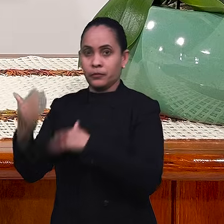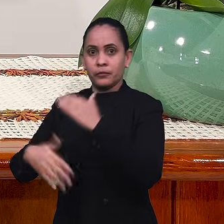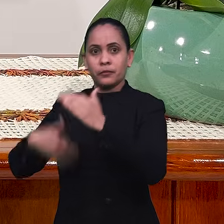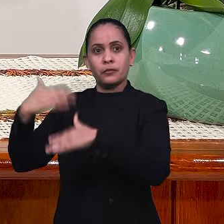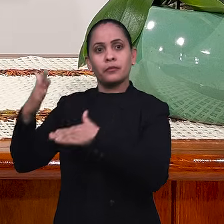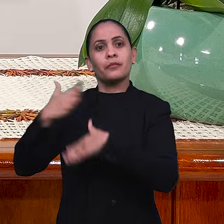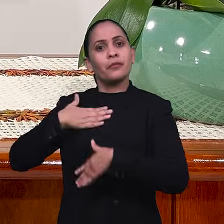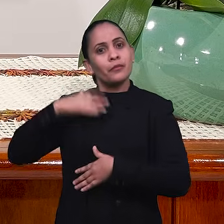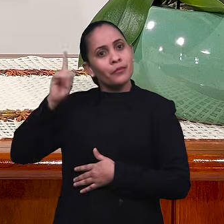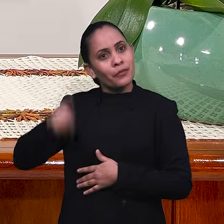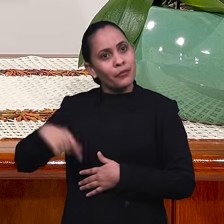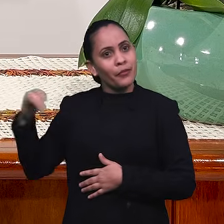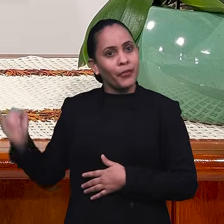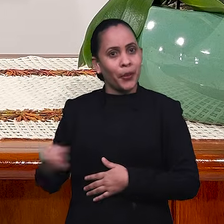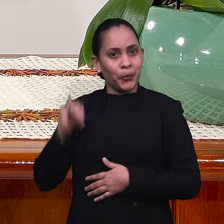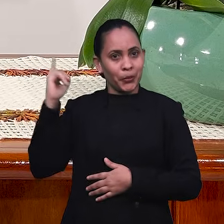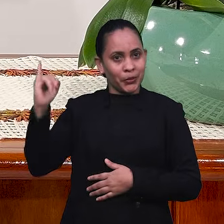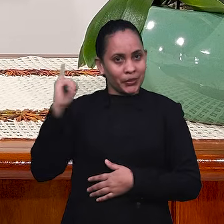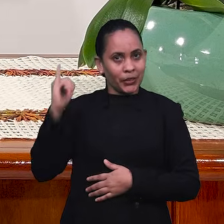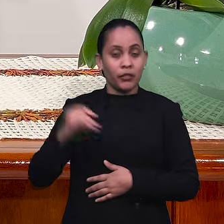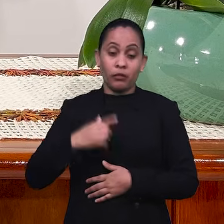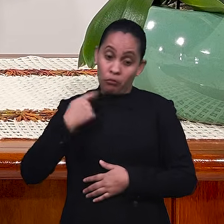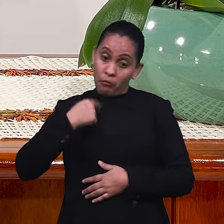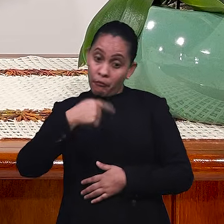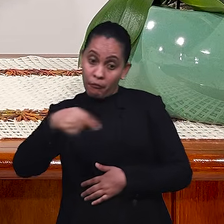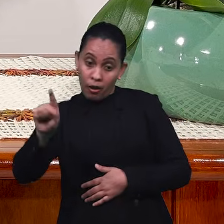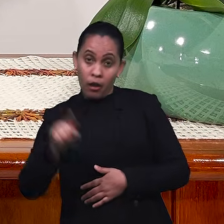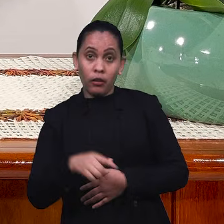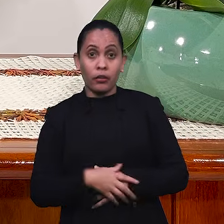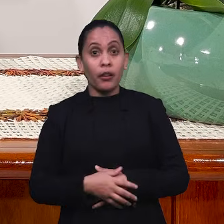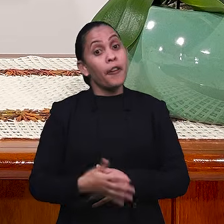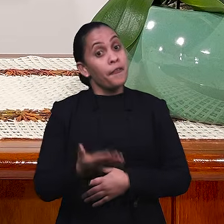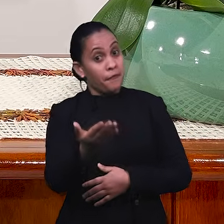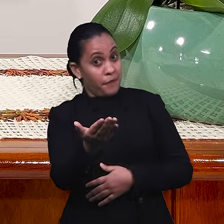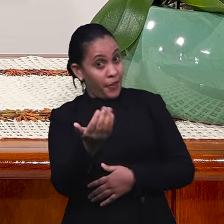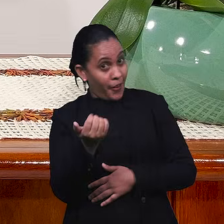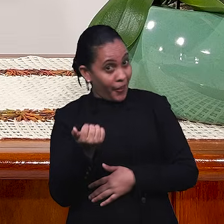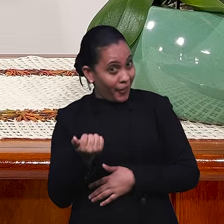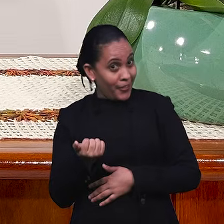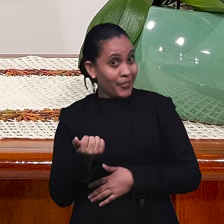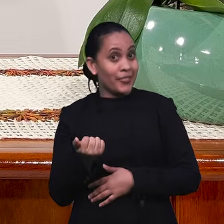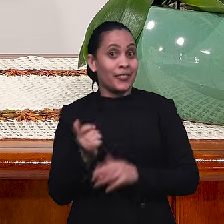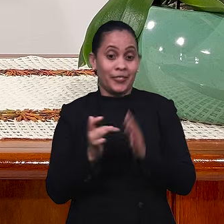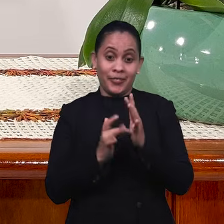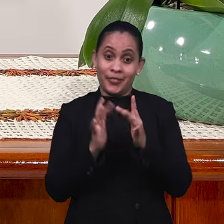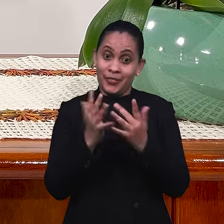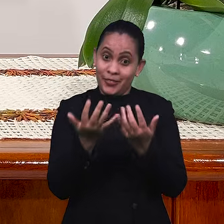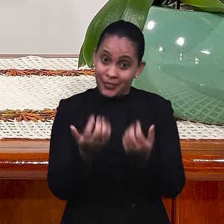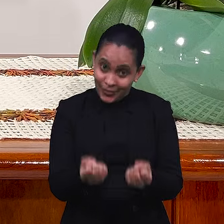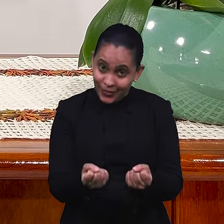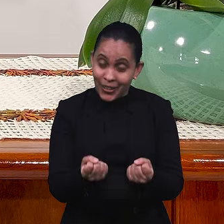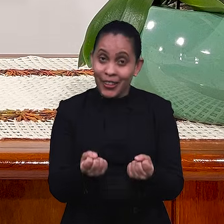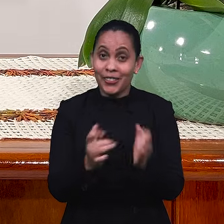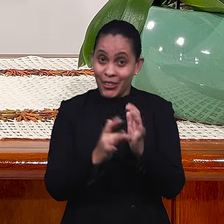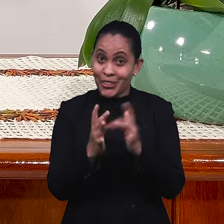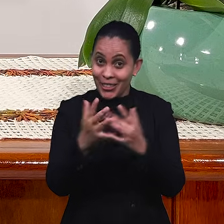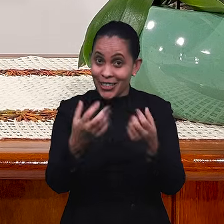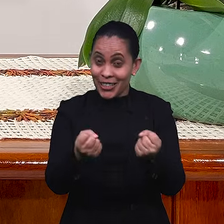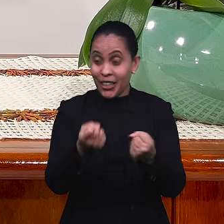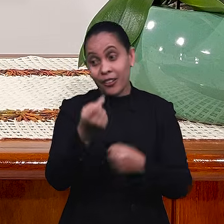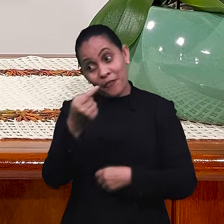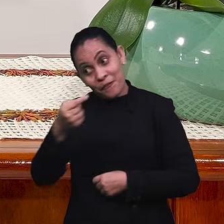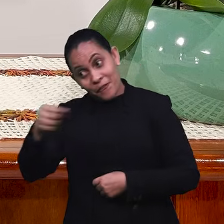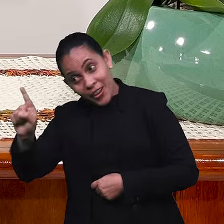muito importante. O id, tem o vinde, tem o id. O que nós queremos